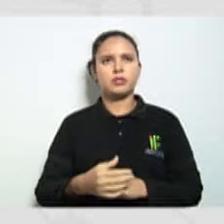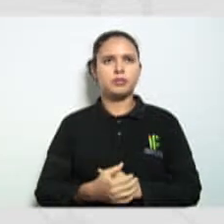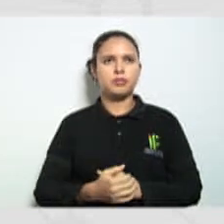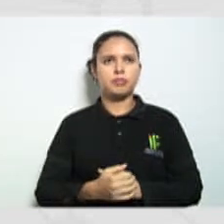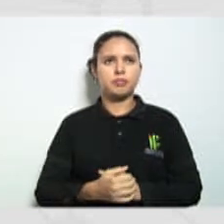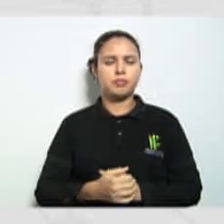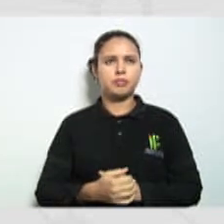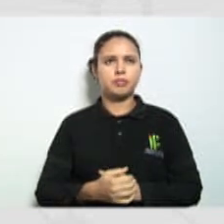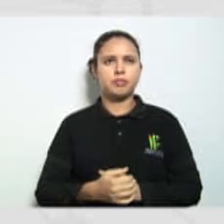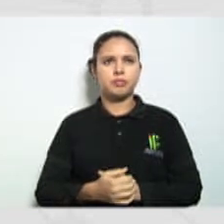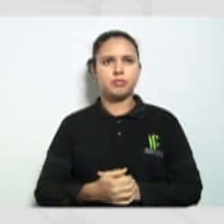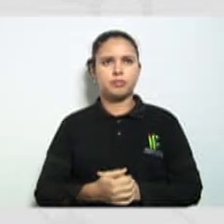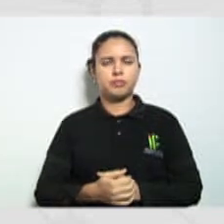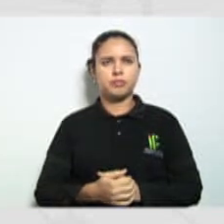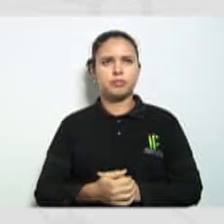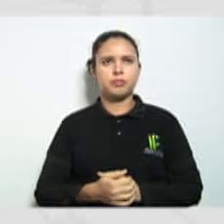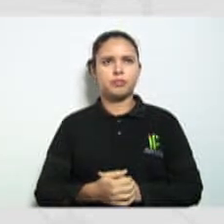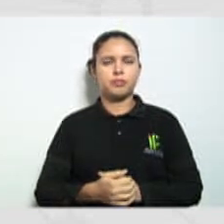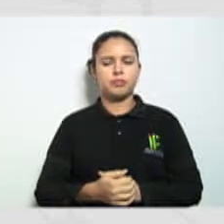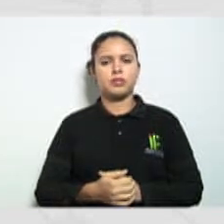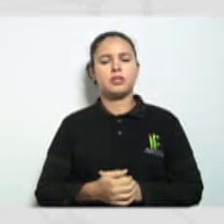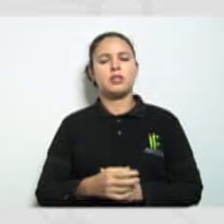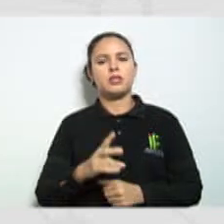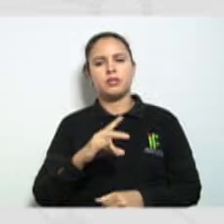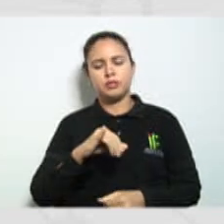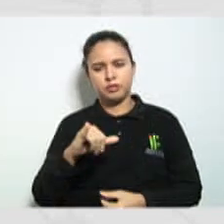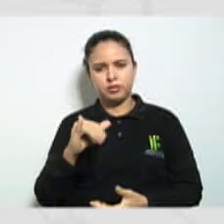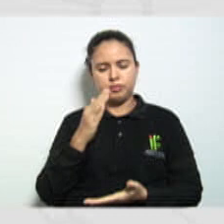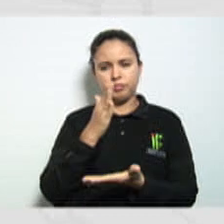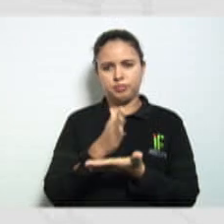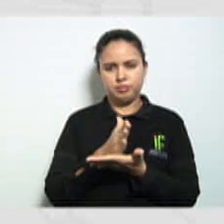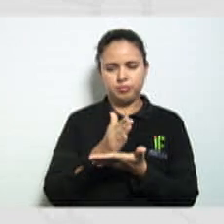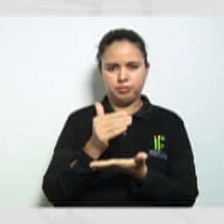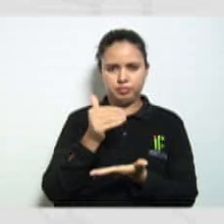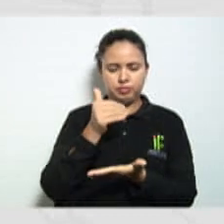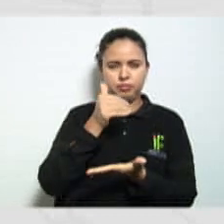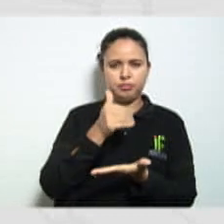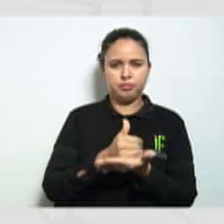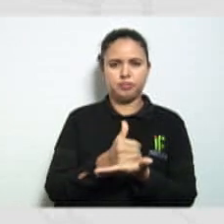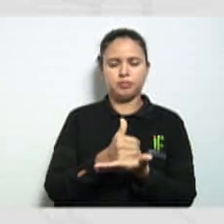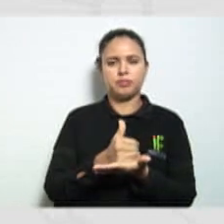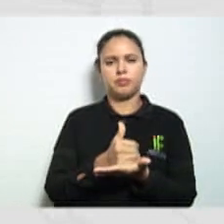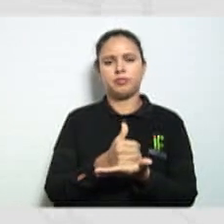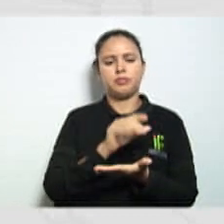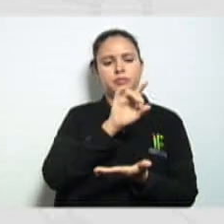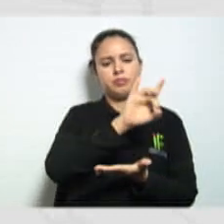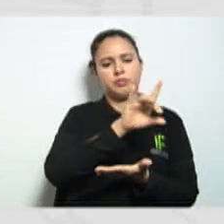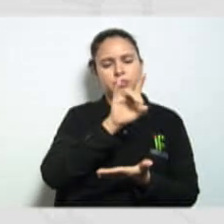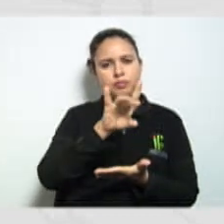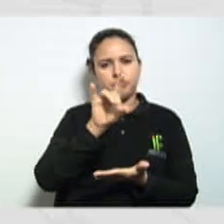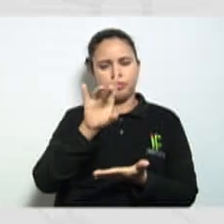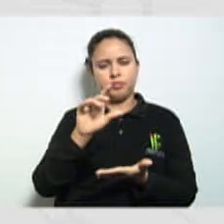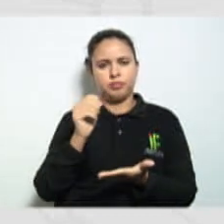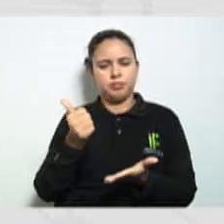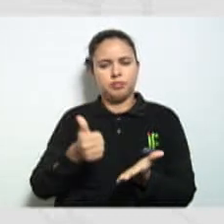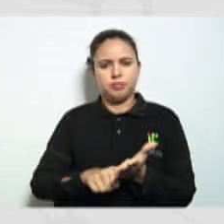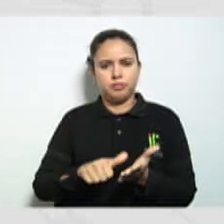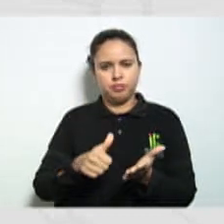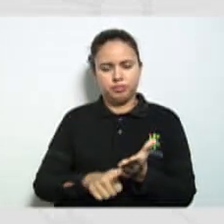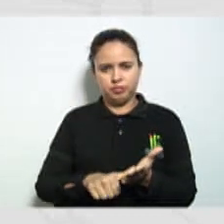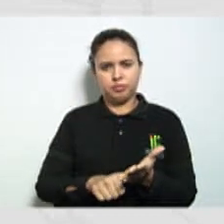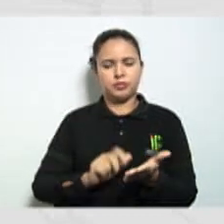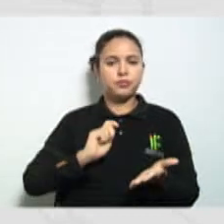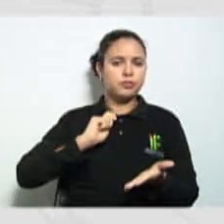eu vou fazer? Aí eu vou ratear esses R$1.000, cada cooperado vai ter que tirar do bolso.